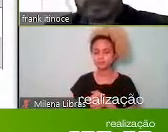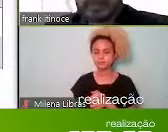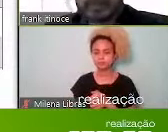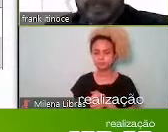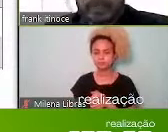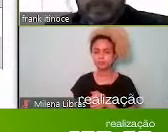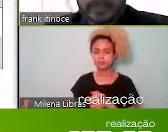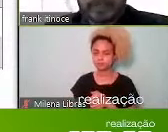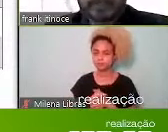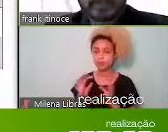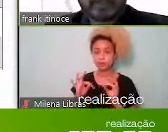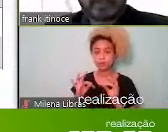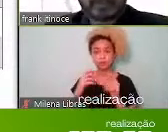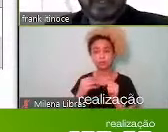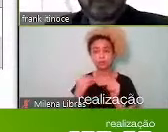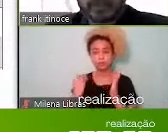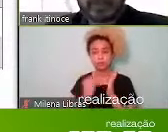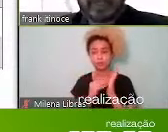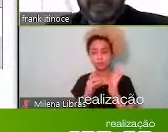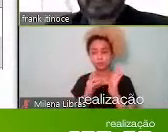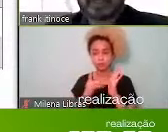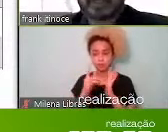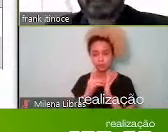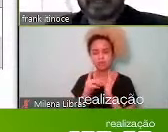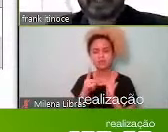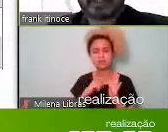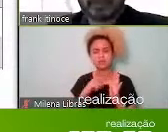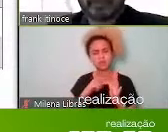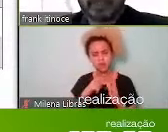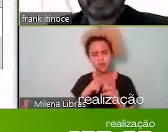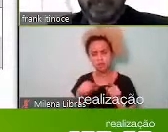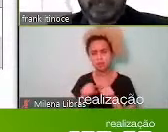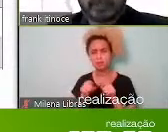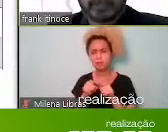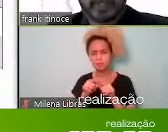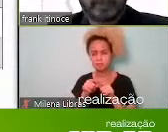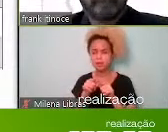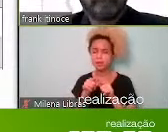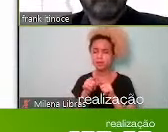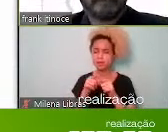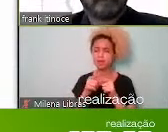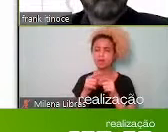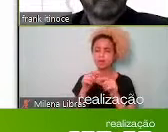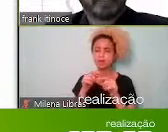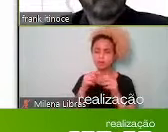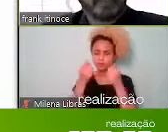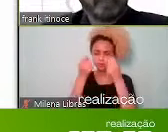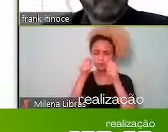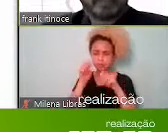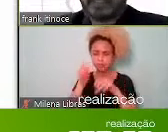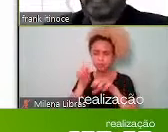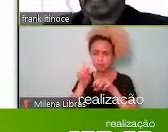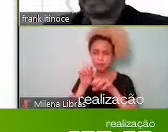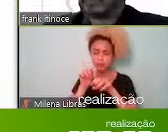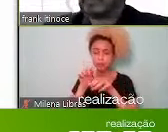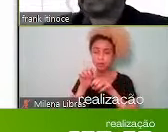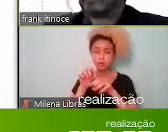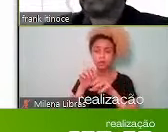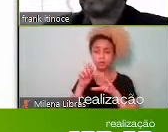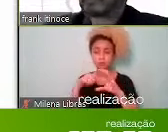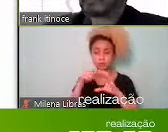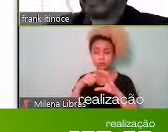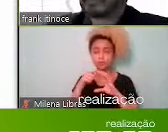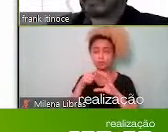Isso está tudo no decreto, hein, gente? Então, e tem tutoriais dentro do site do bombeiro explicando isso daí. Então, esse é